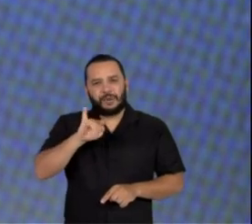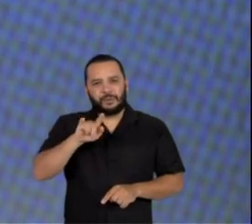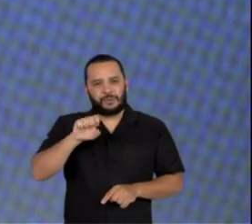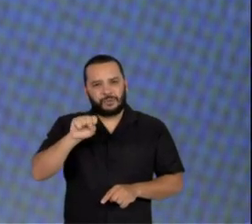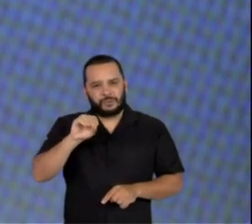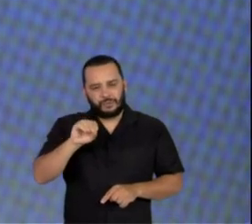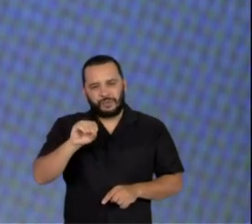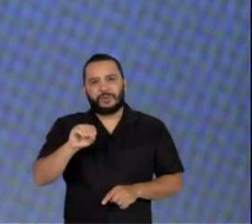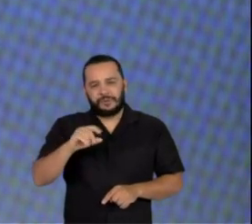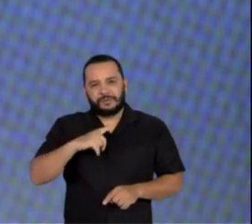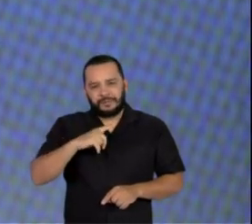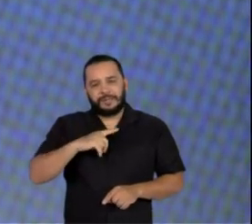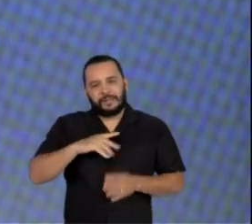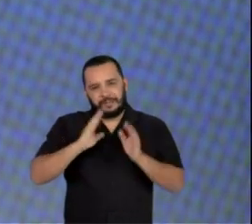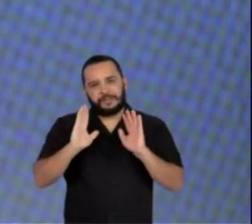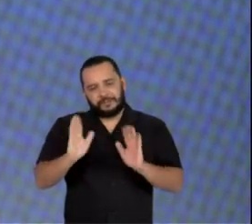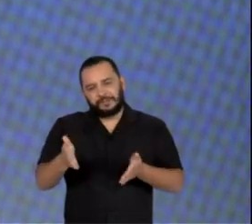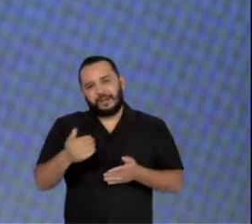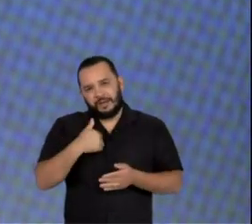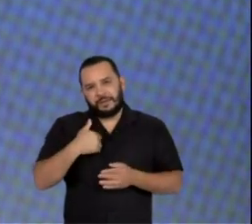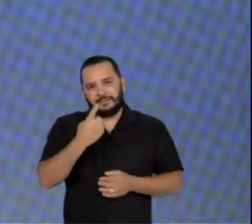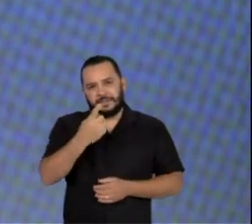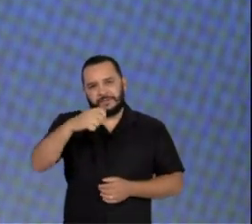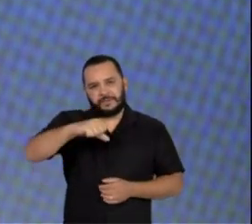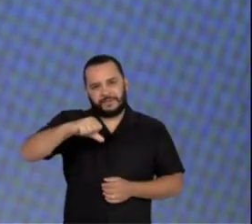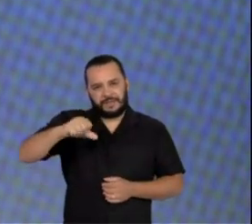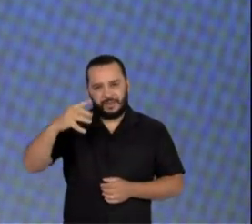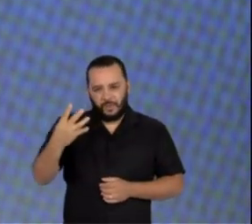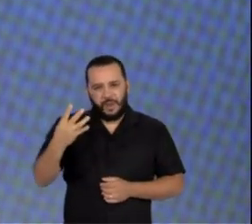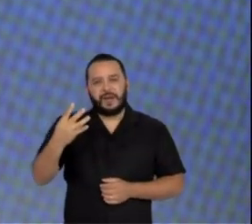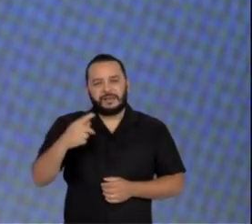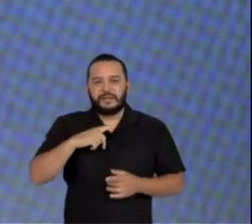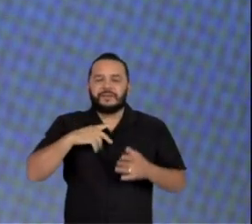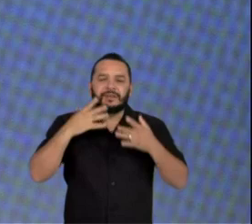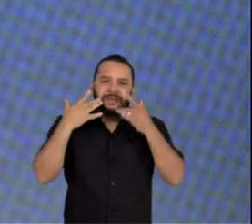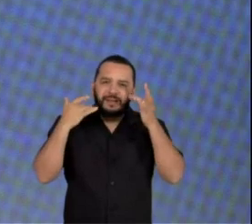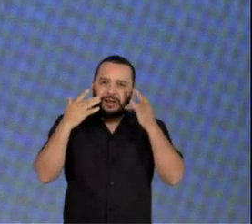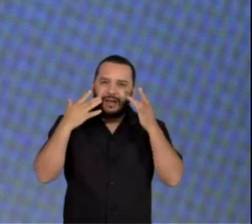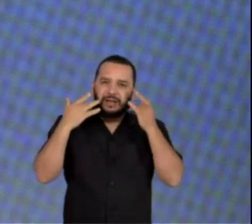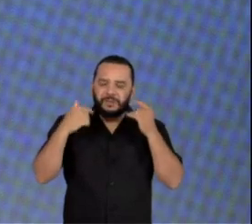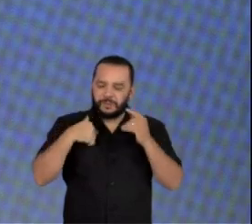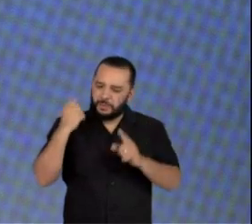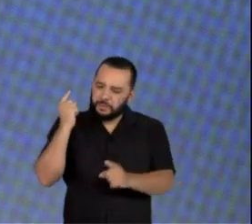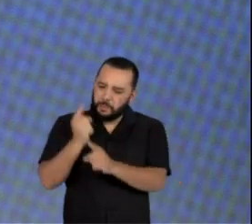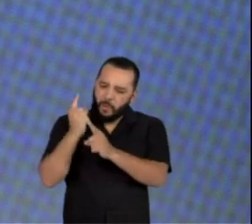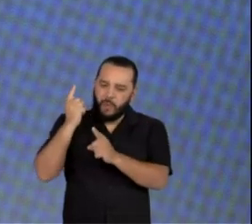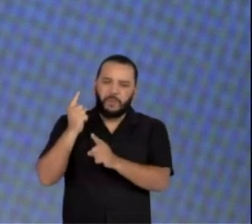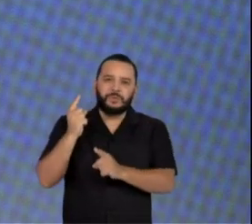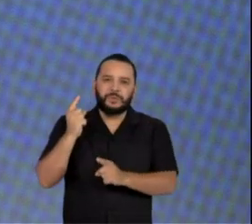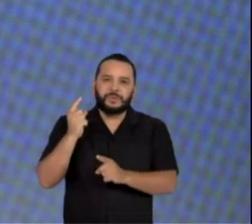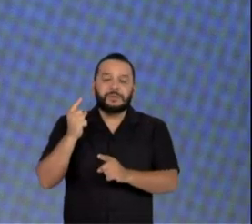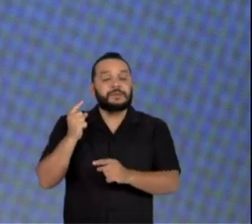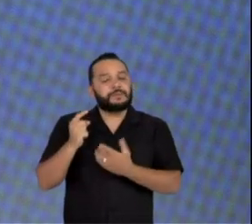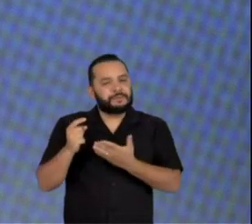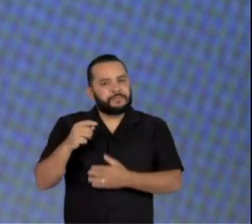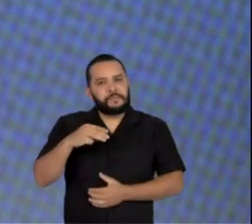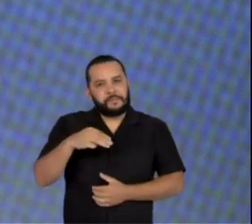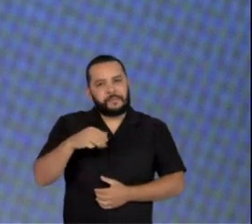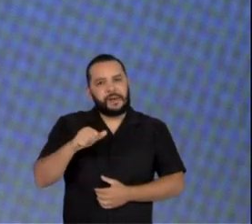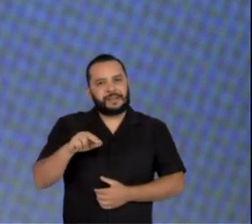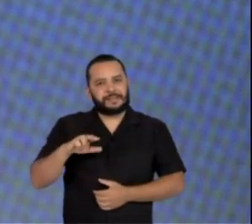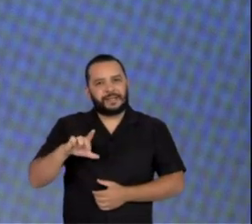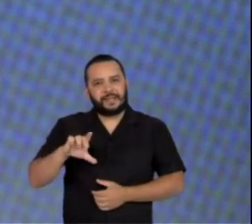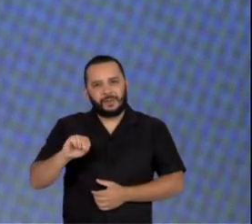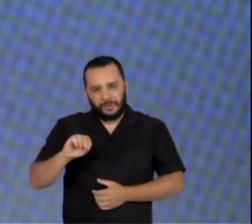no Hamlet, acho em 94, se não me engano, nós tivemos ali um primeiro encontro. Mas o Marcelo,